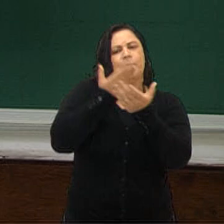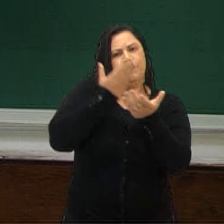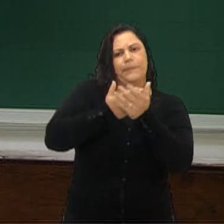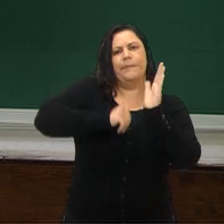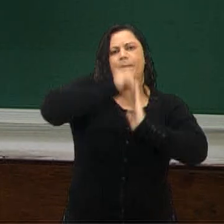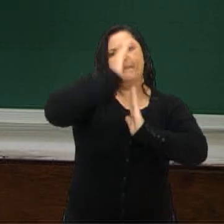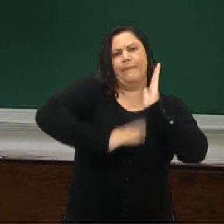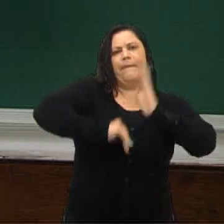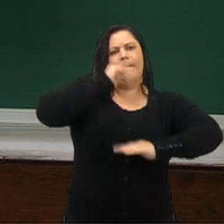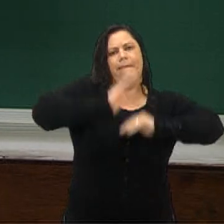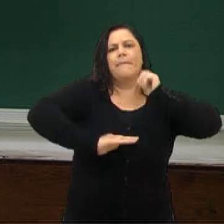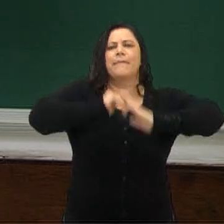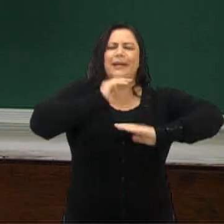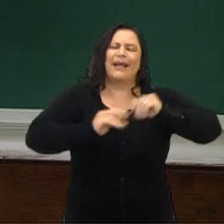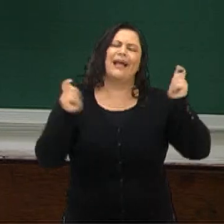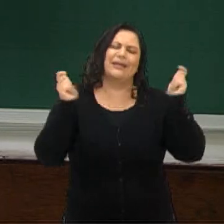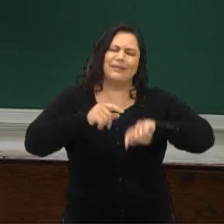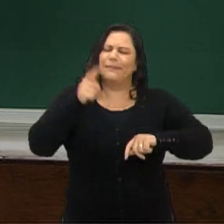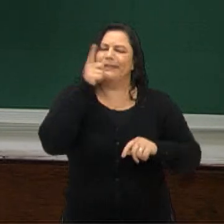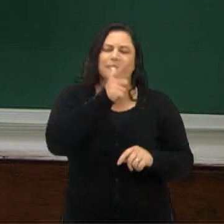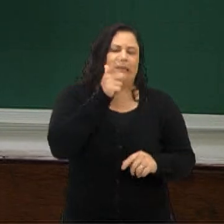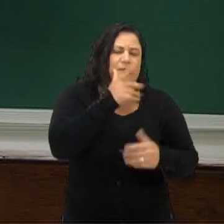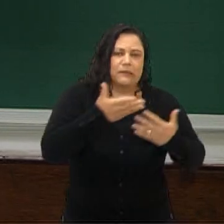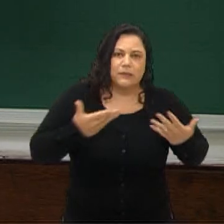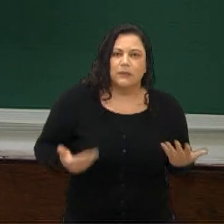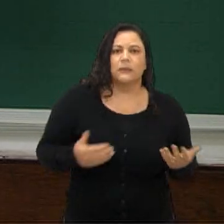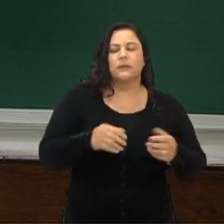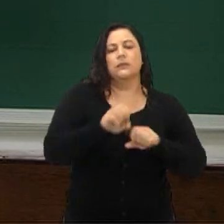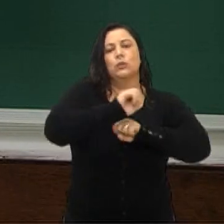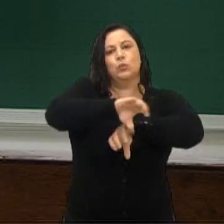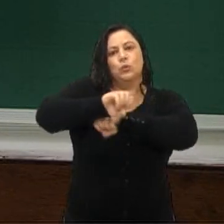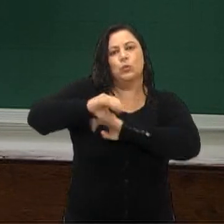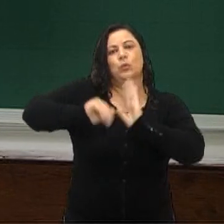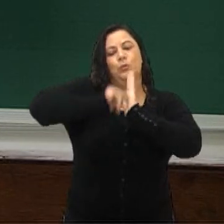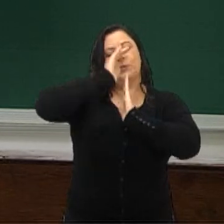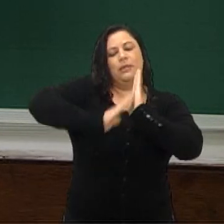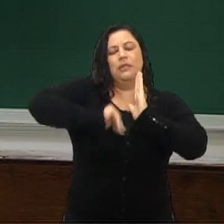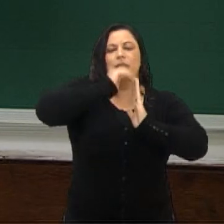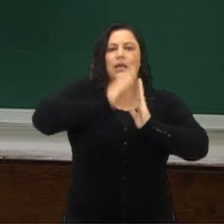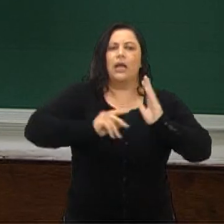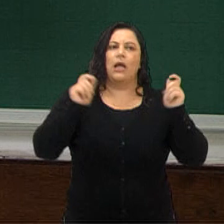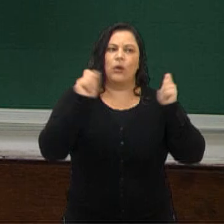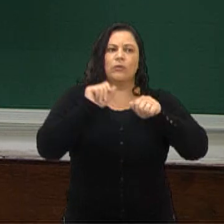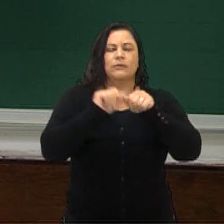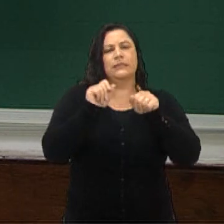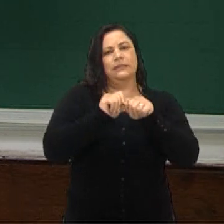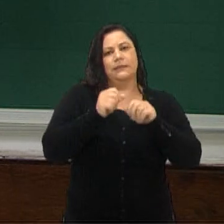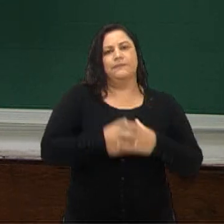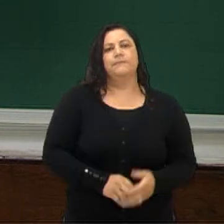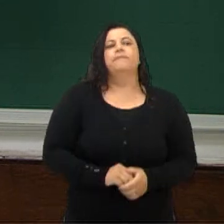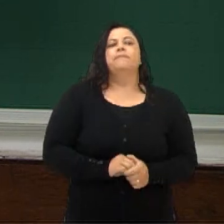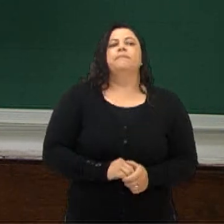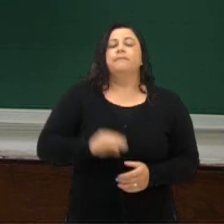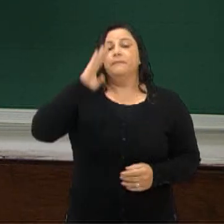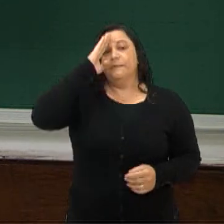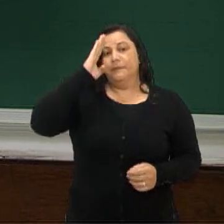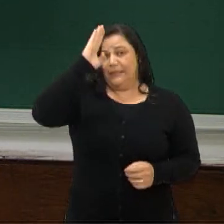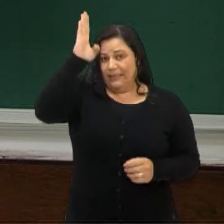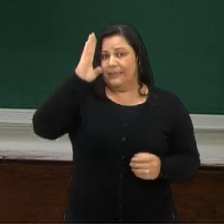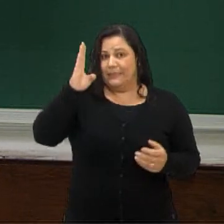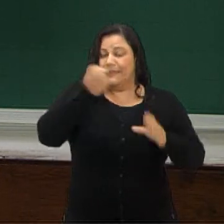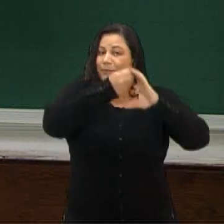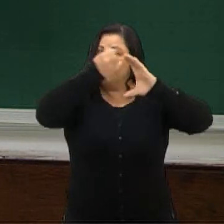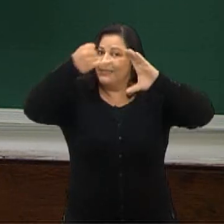de ensinar. A gente consegue ensinar em uma aula como pintar, como fazer, mas podem aí tirar dúvidas à vontade. Principais características,